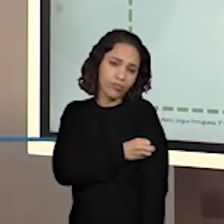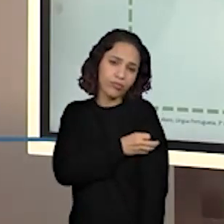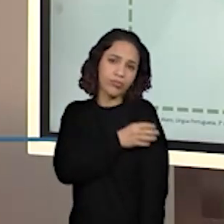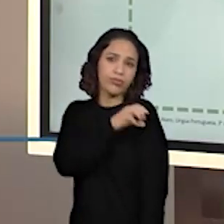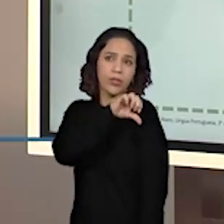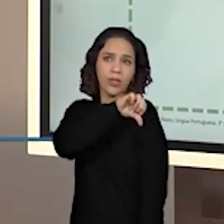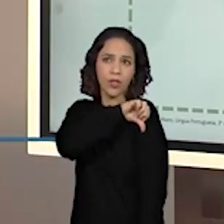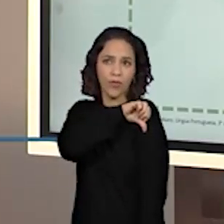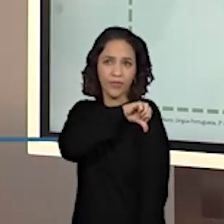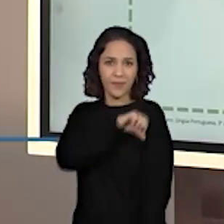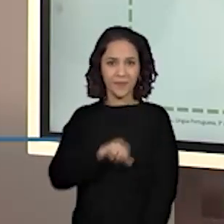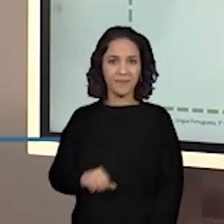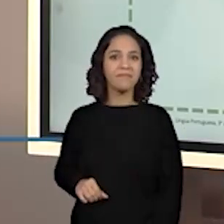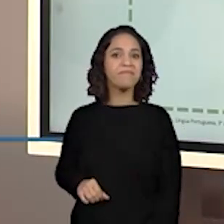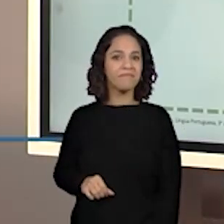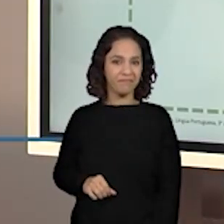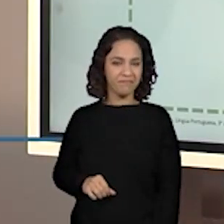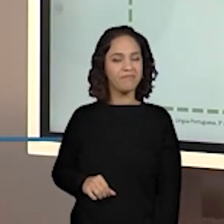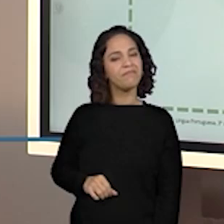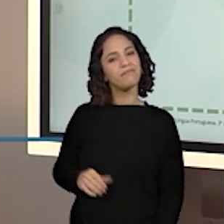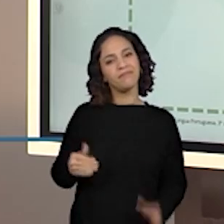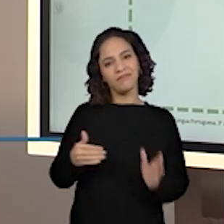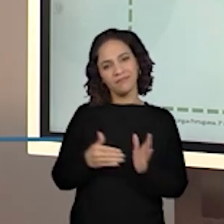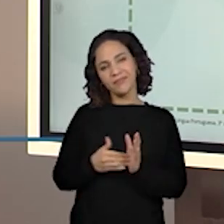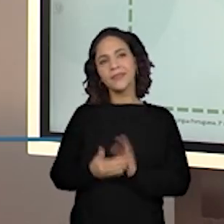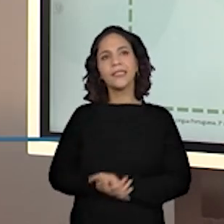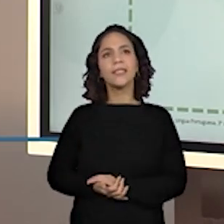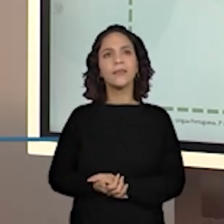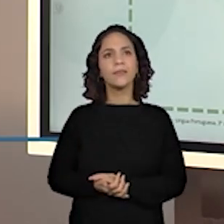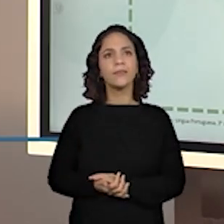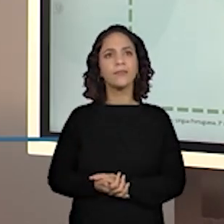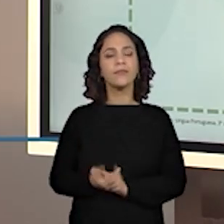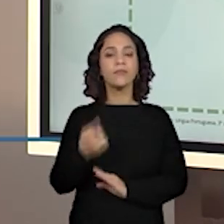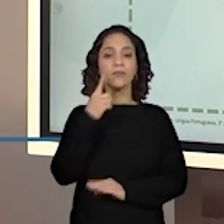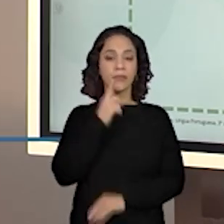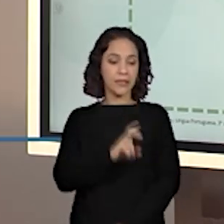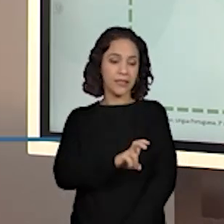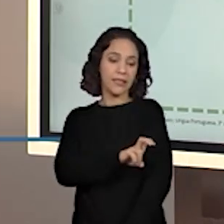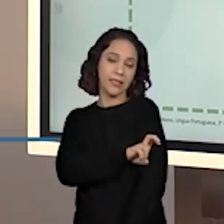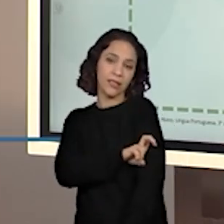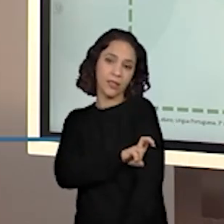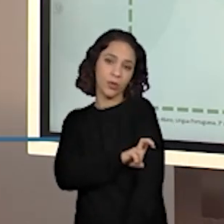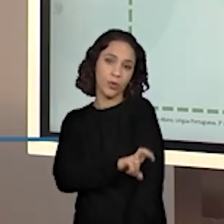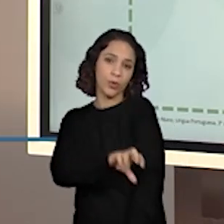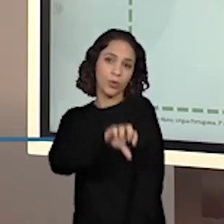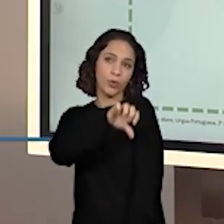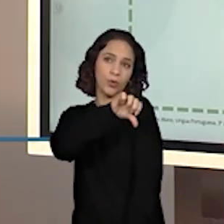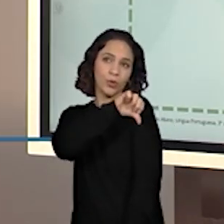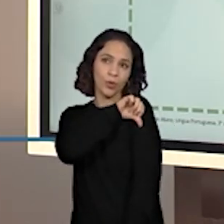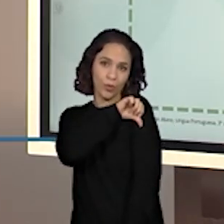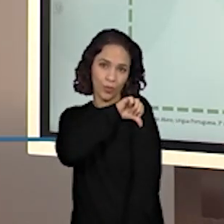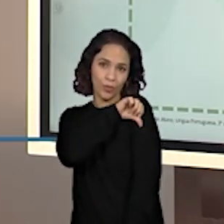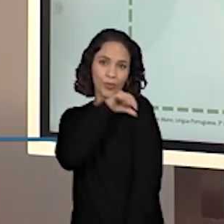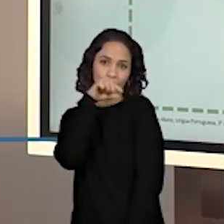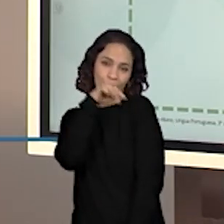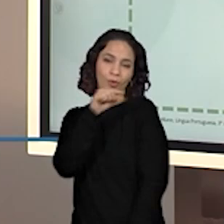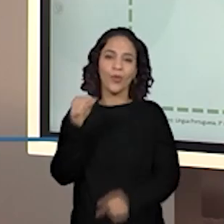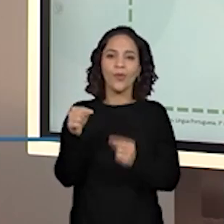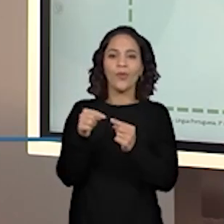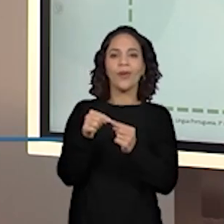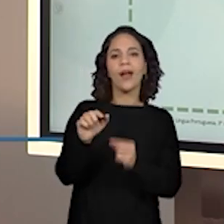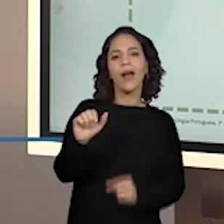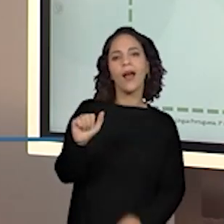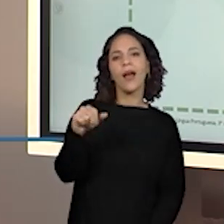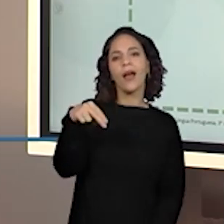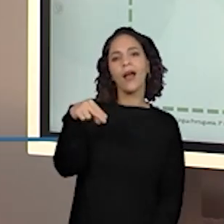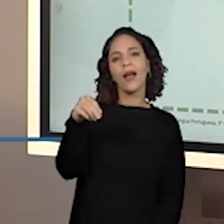2, aos anos finais, né? Do 5º ao 9º ano. Então, desde a educação infantil,